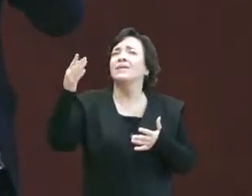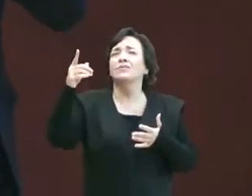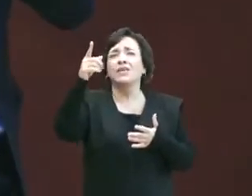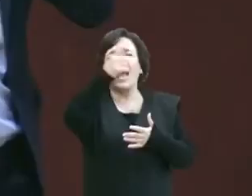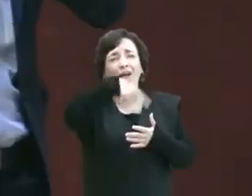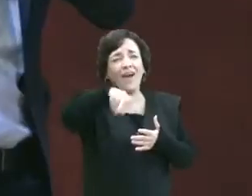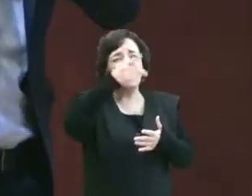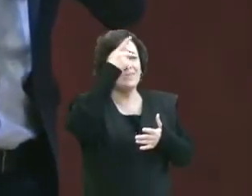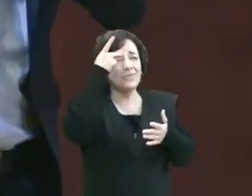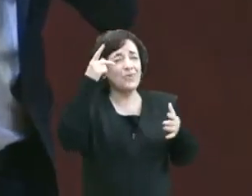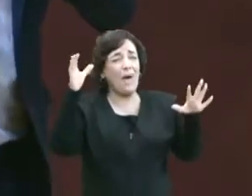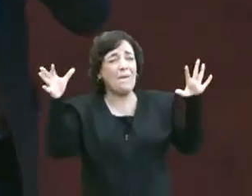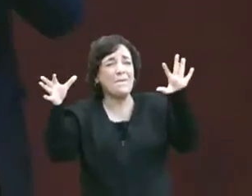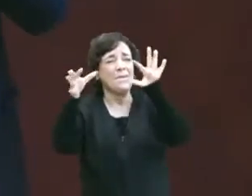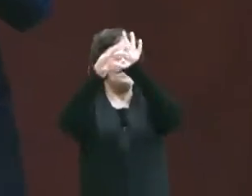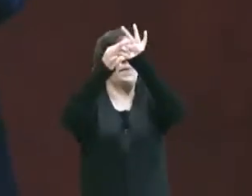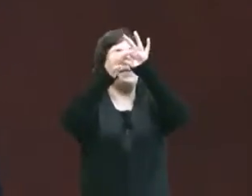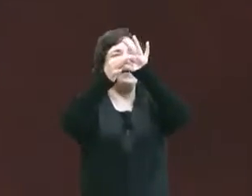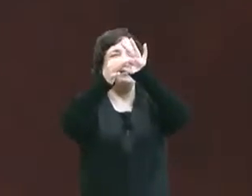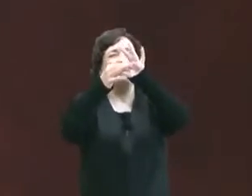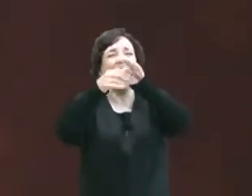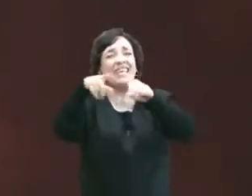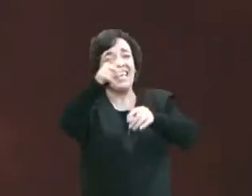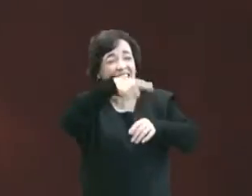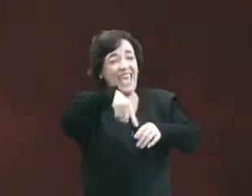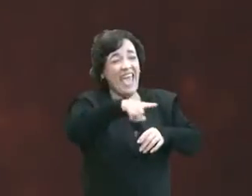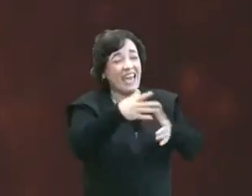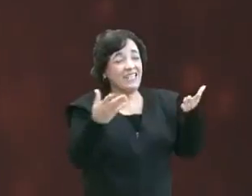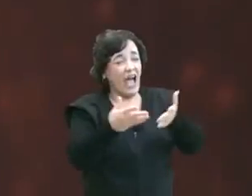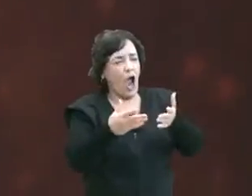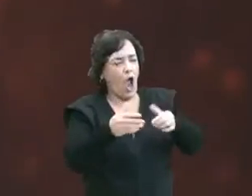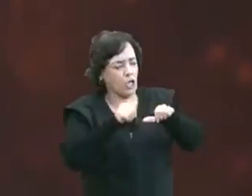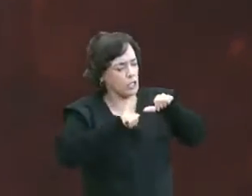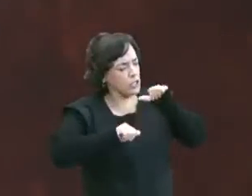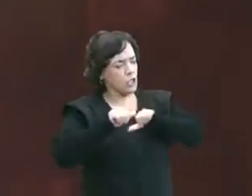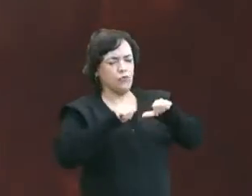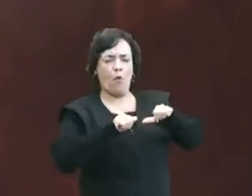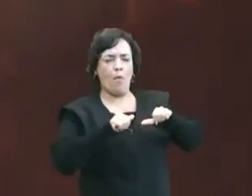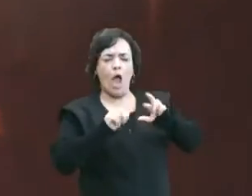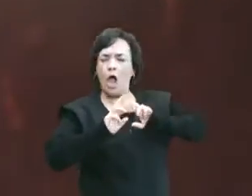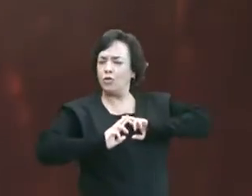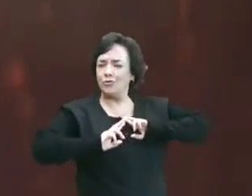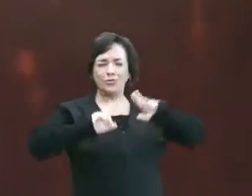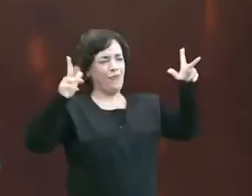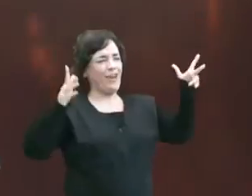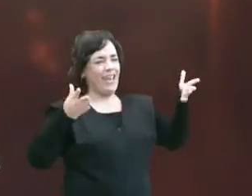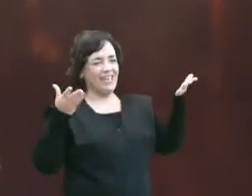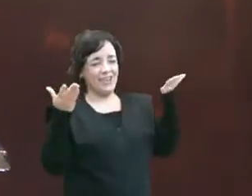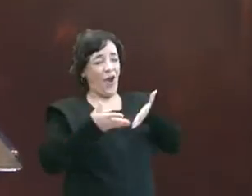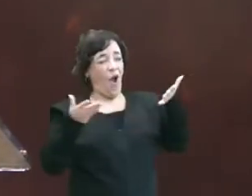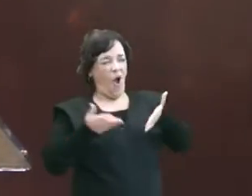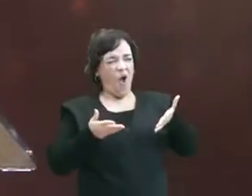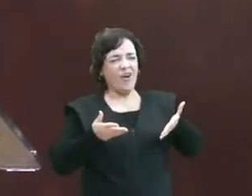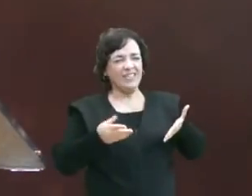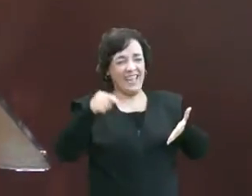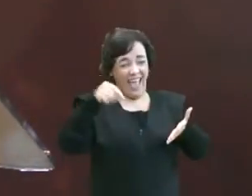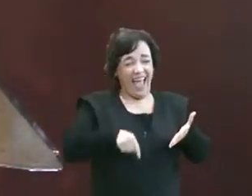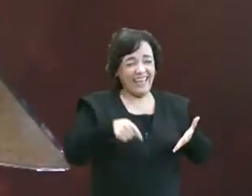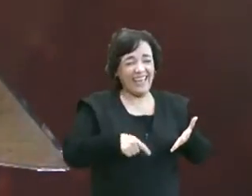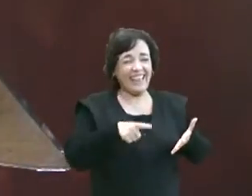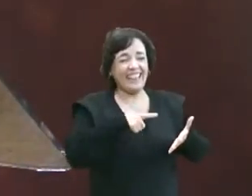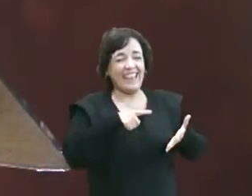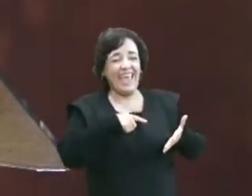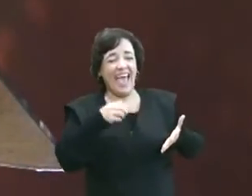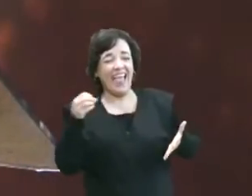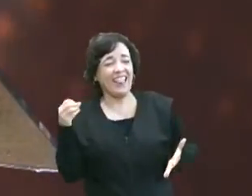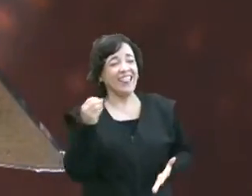com o selo do Espírito Santo, que os meus irmãos não sejam mais os mesmos, que hoje neste lugar haja novo